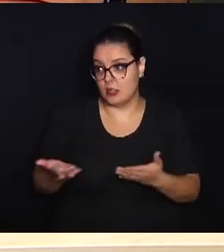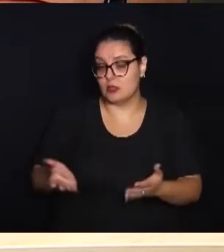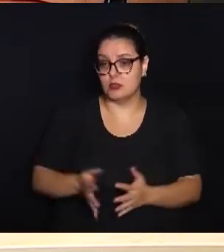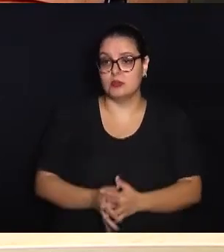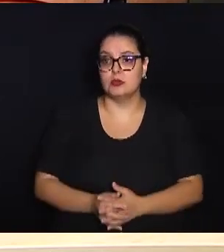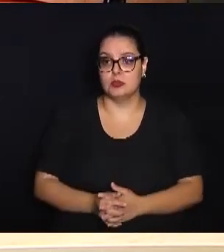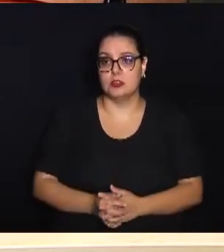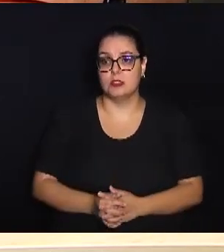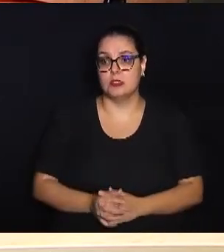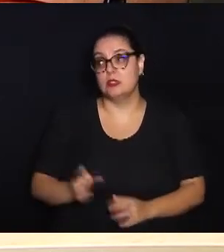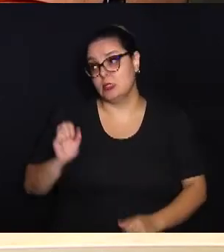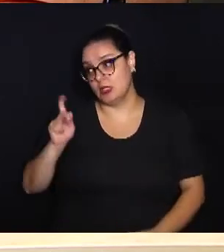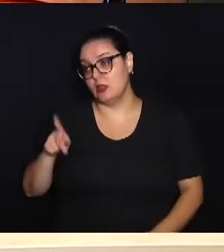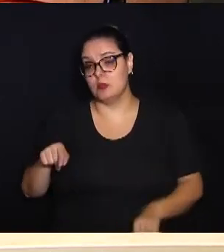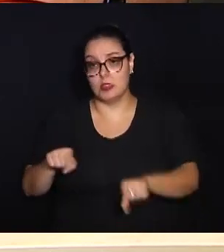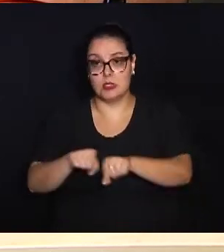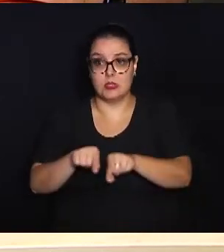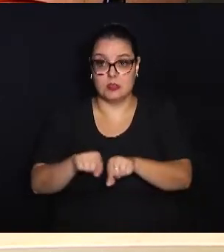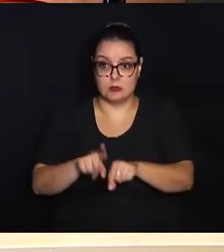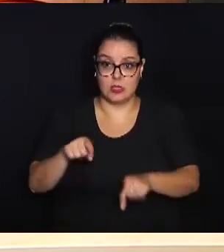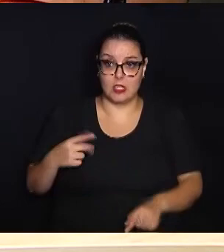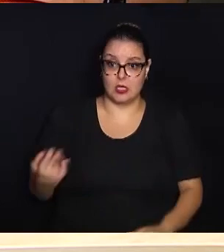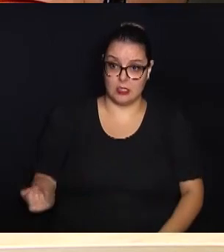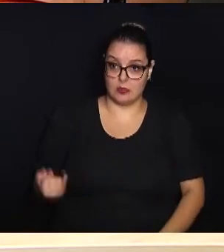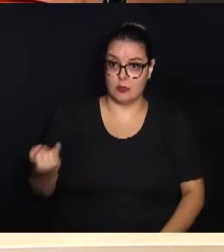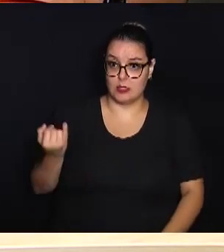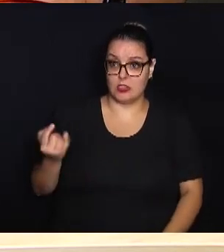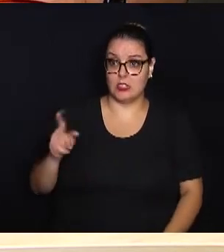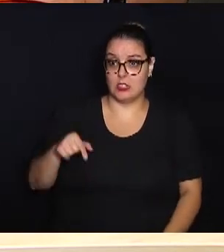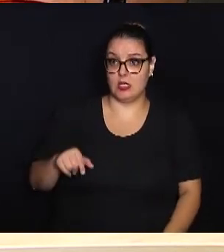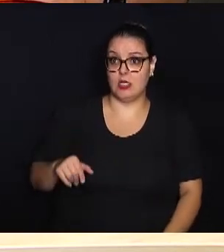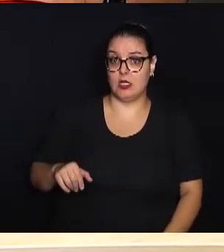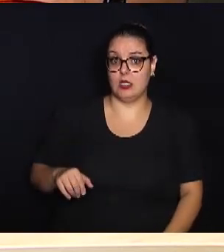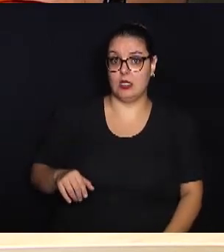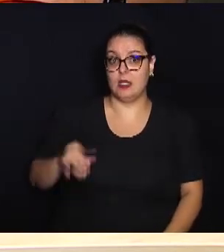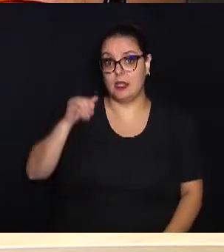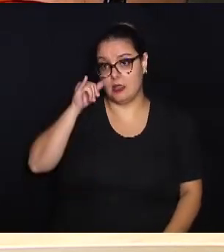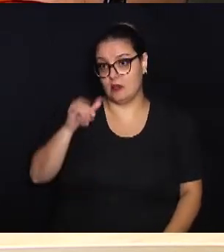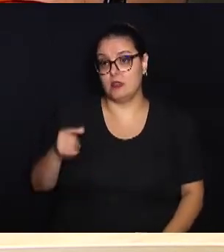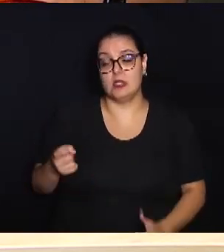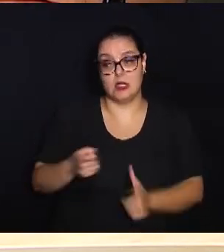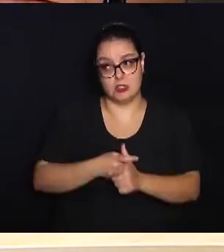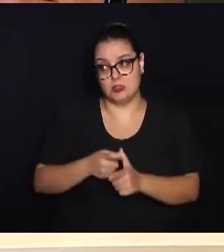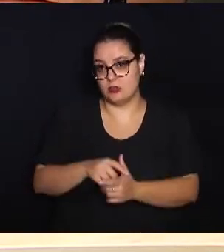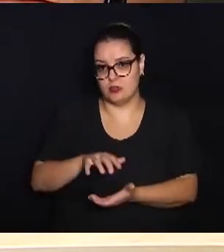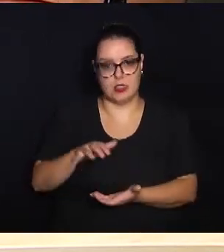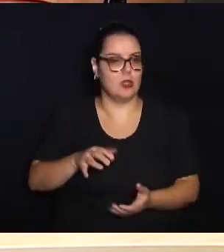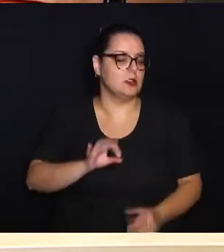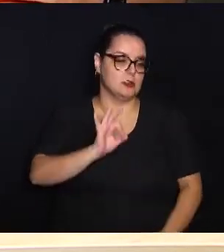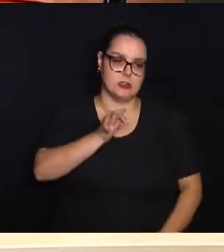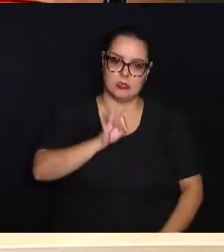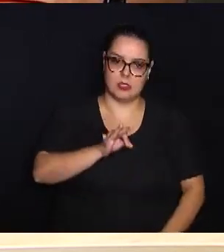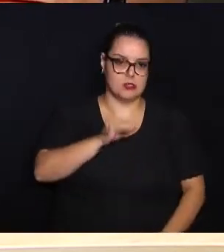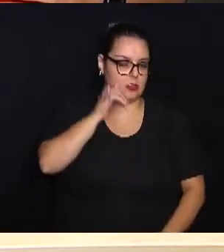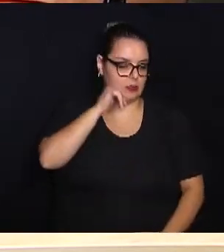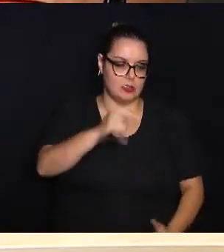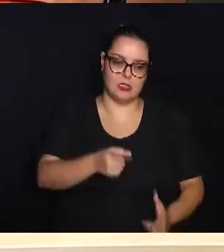e agora na aposentadoria também vale, que é evitar acumular dívidas, né, professor? Sem dúvida,